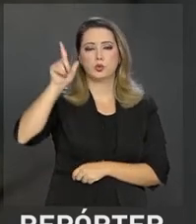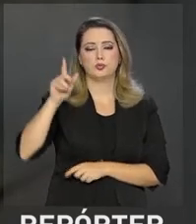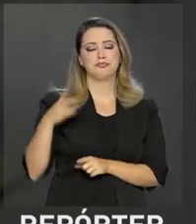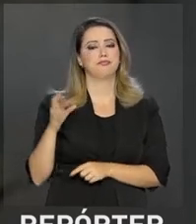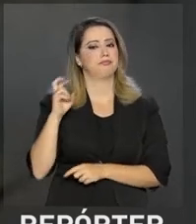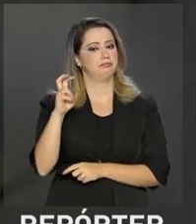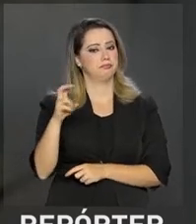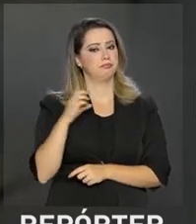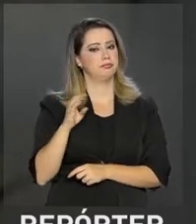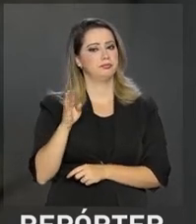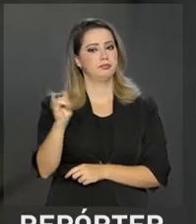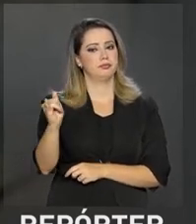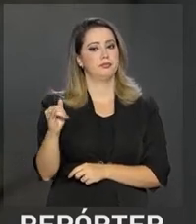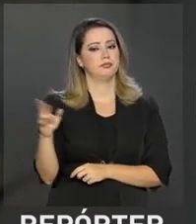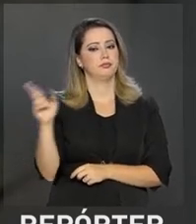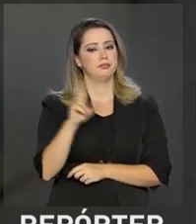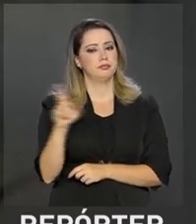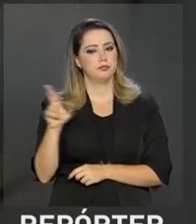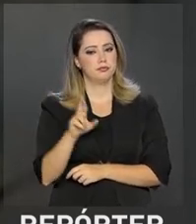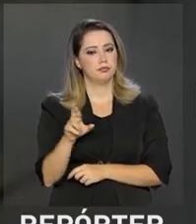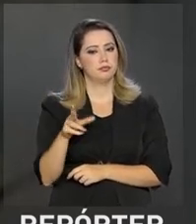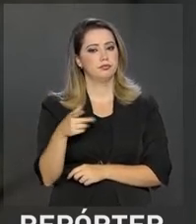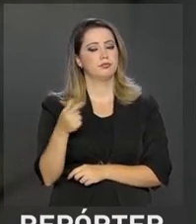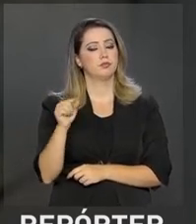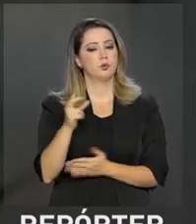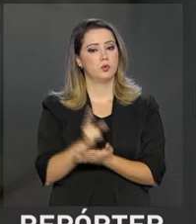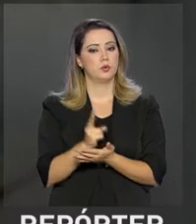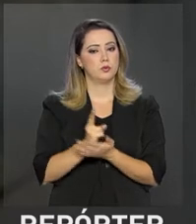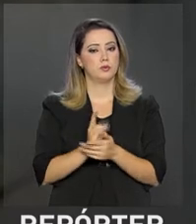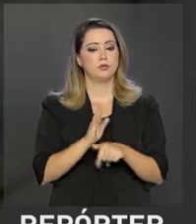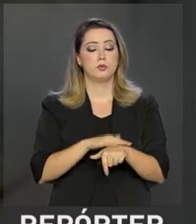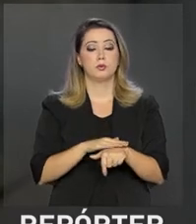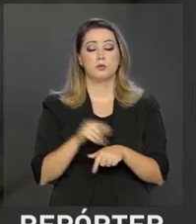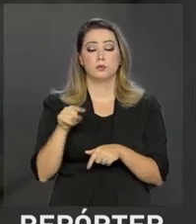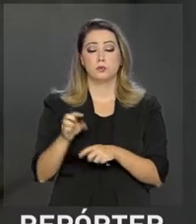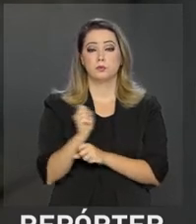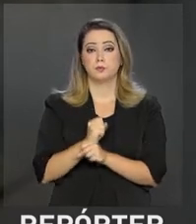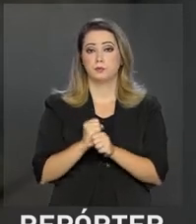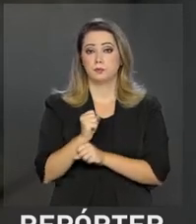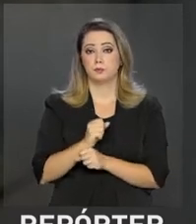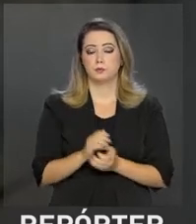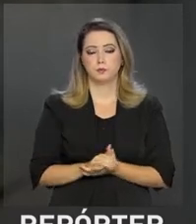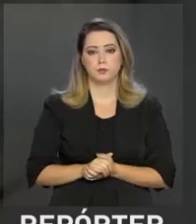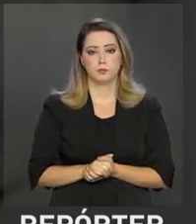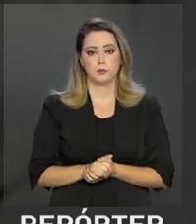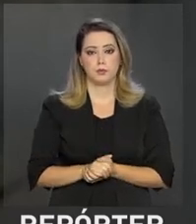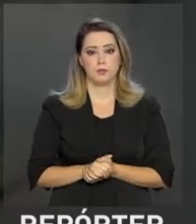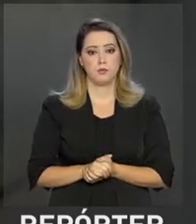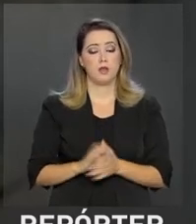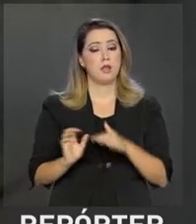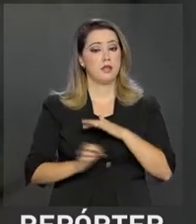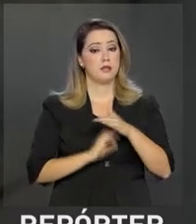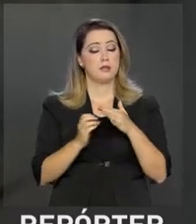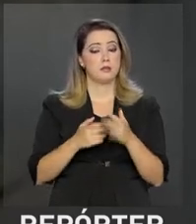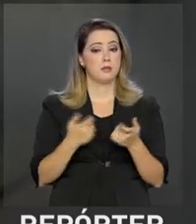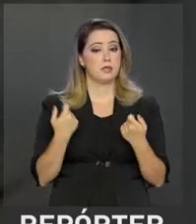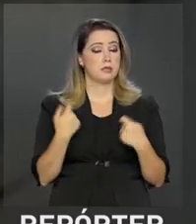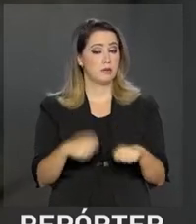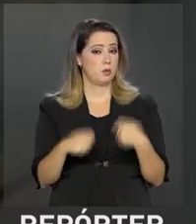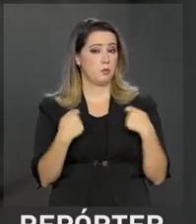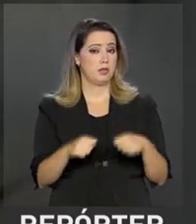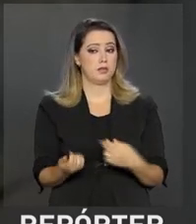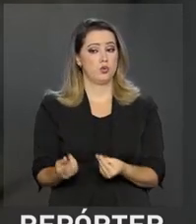e 700 milhões de reais no mesmo período de 2007 as empresas que não são dependentes